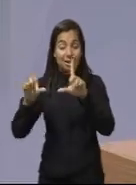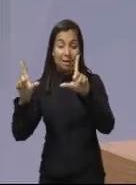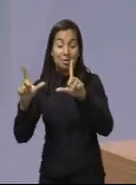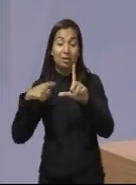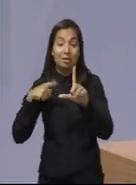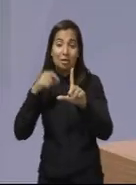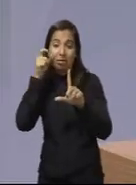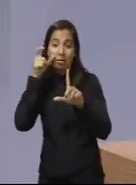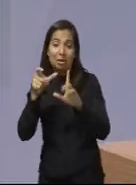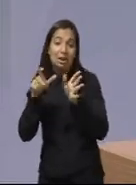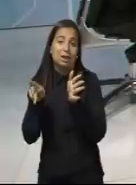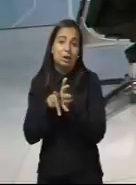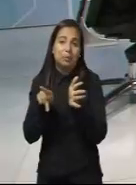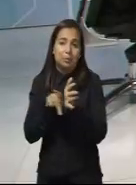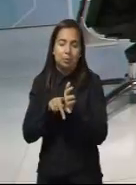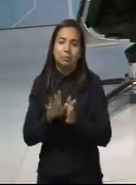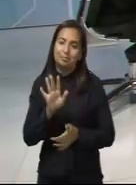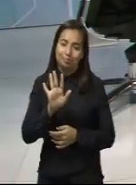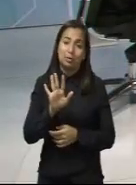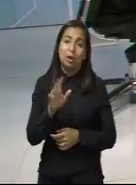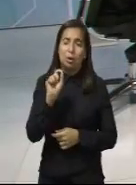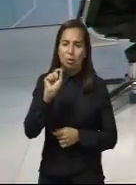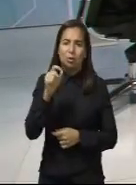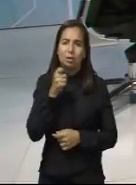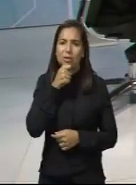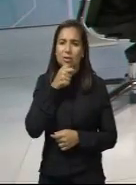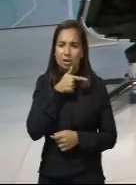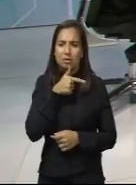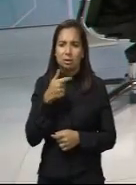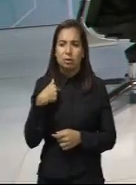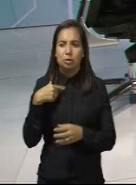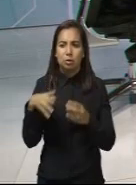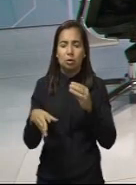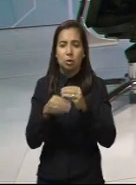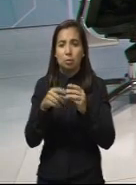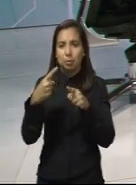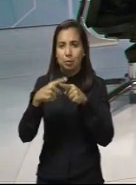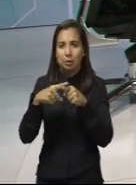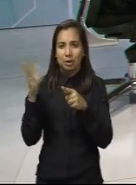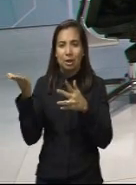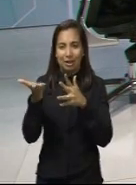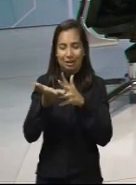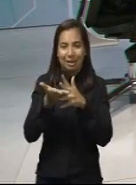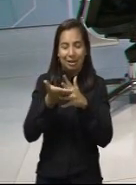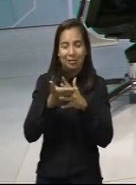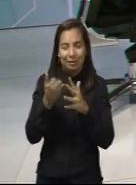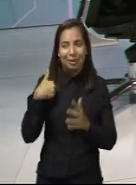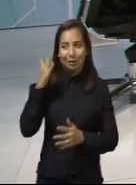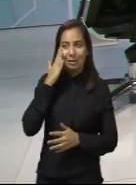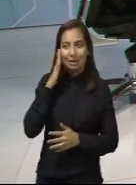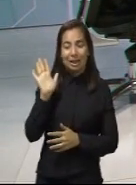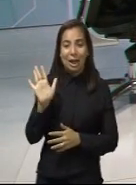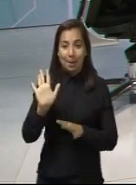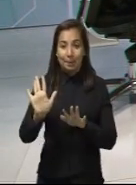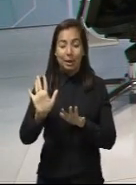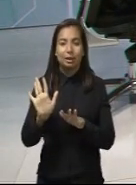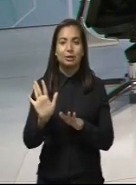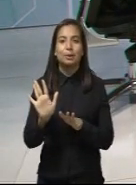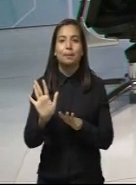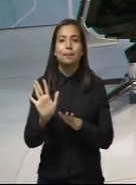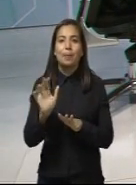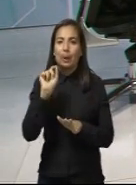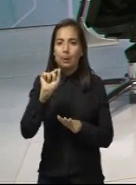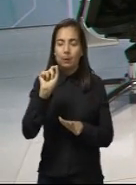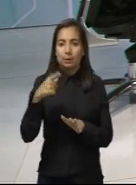choque com os da Roberto, mas sociedade. você vê uma coisa engraçada, só para concluir, eu sei que você está querendo já fazer o intervalo, mas você vê o seguinte,